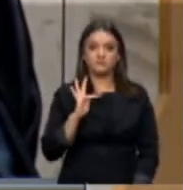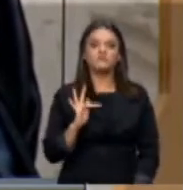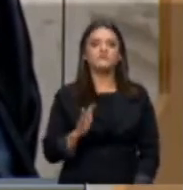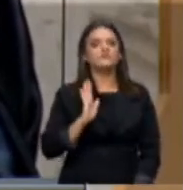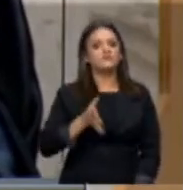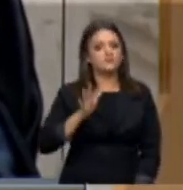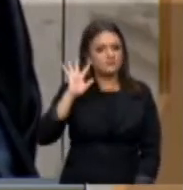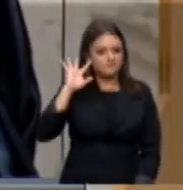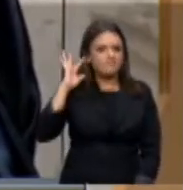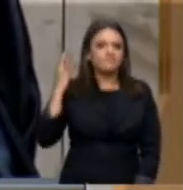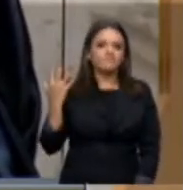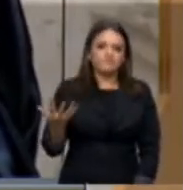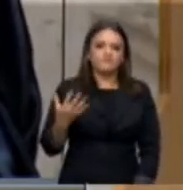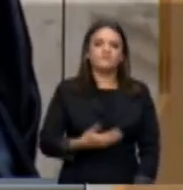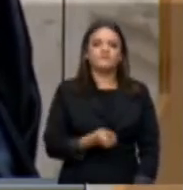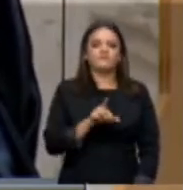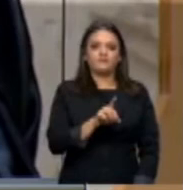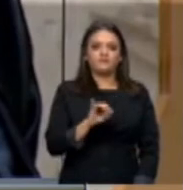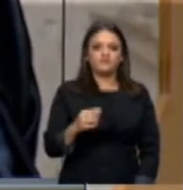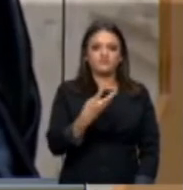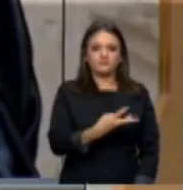já decidiu, na ADI